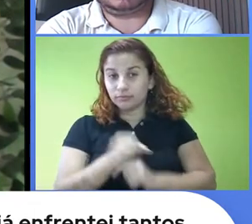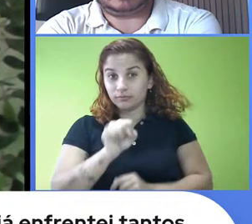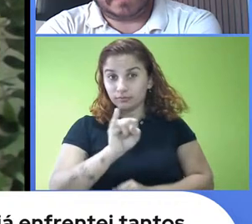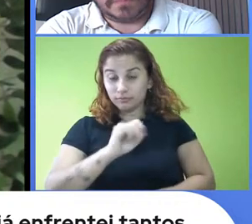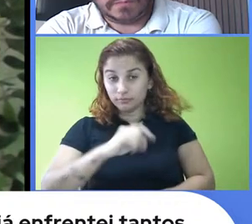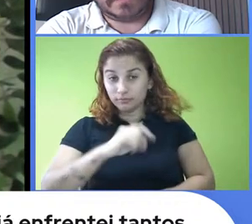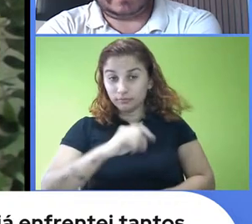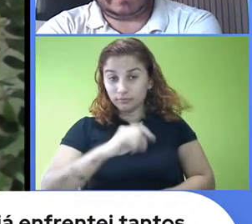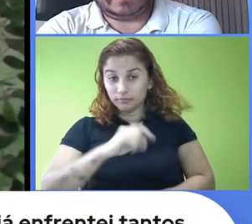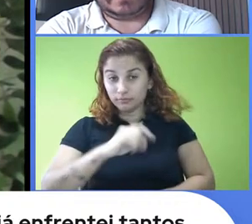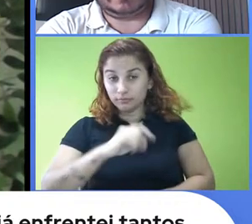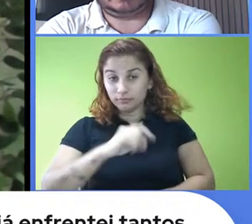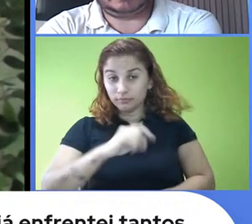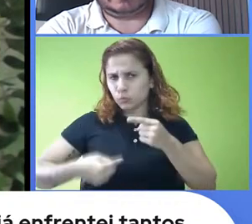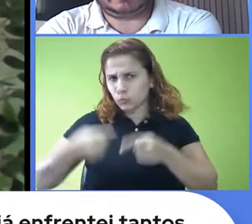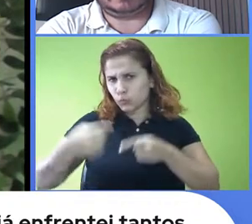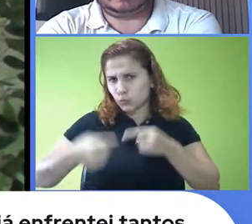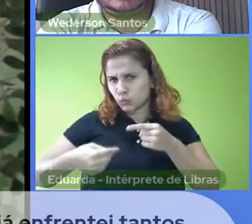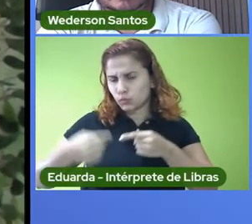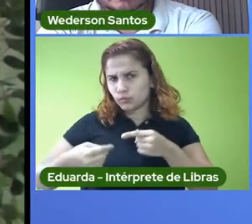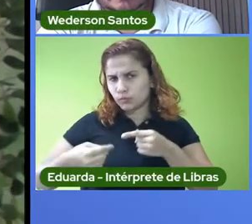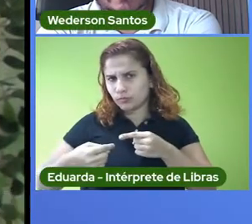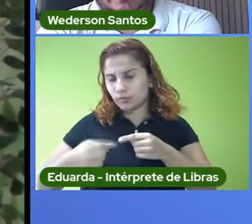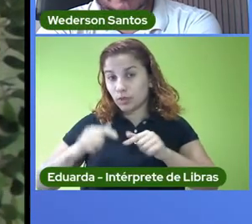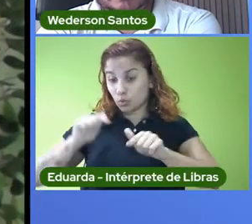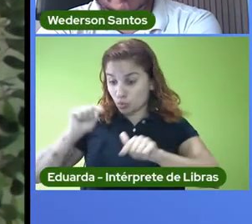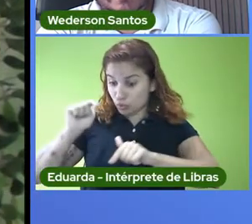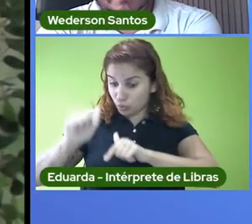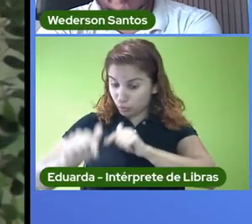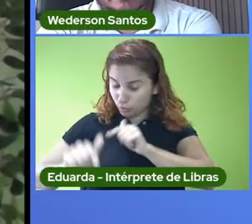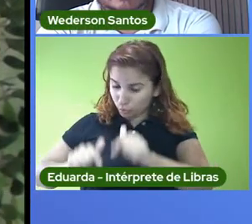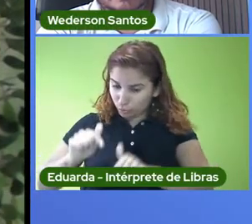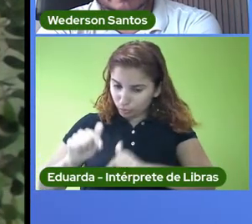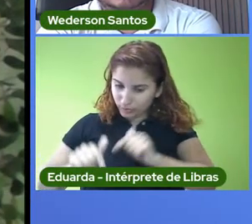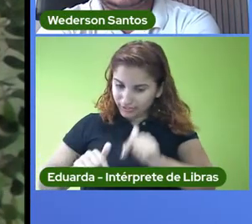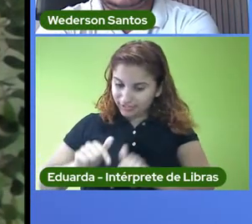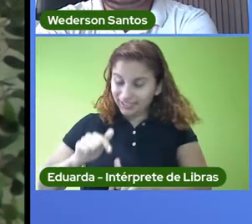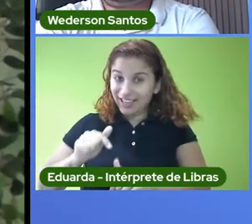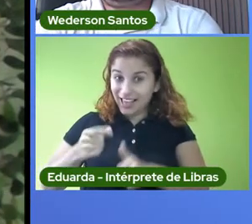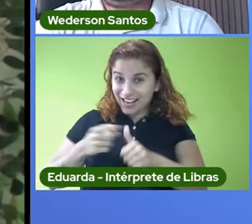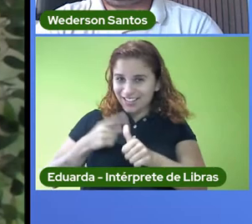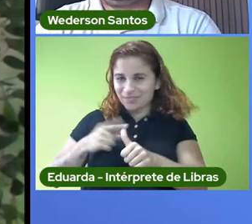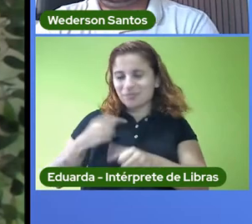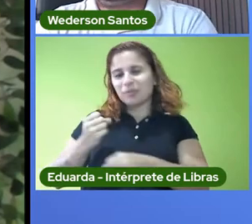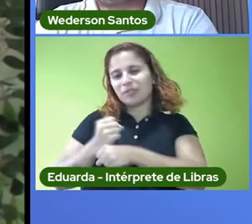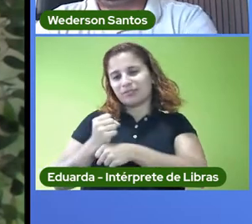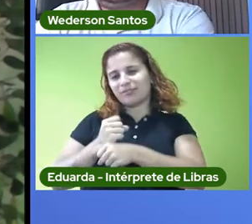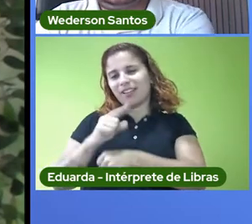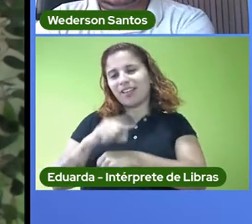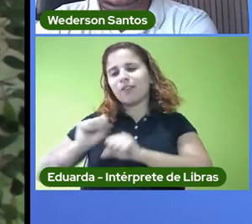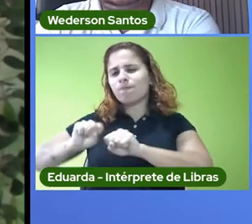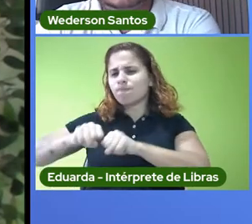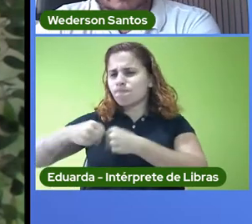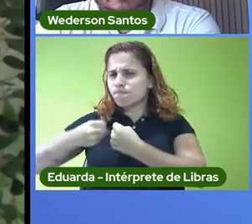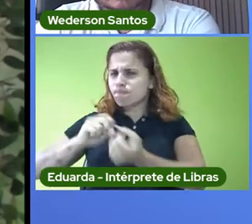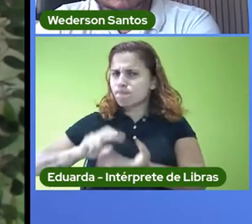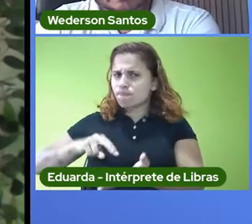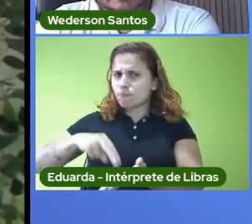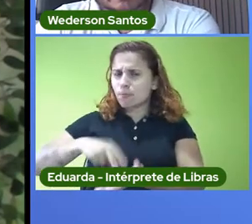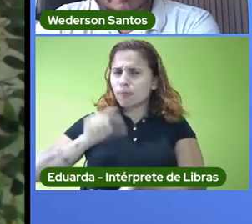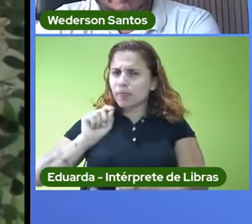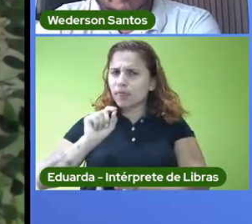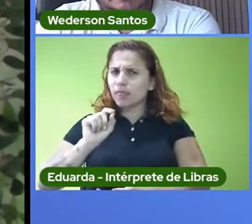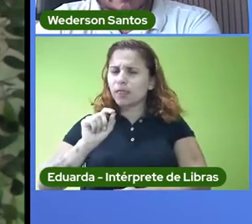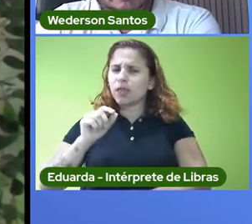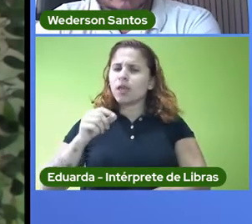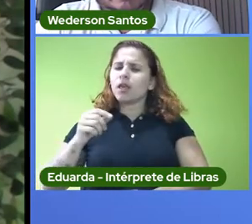aqui a discussão do trabalho como a primeira do ano, é reforçando, inclusive, essa característica ontológica nossa, minha,